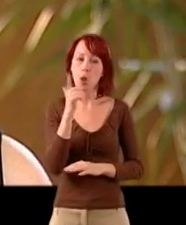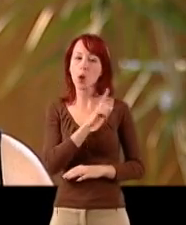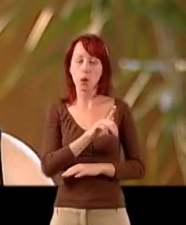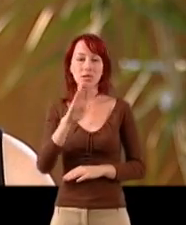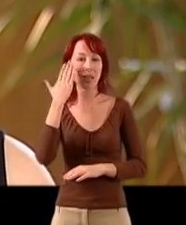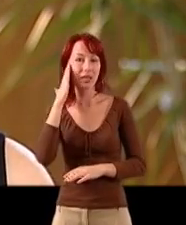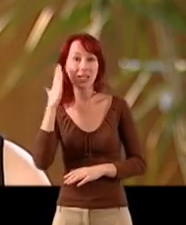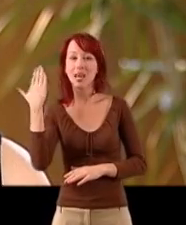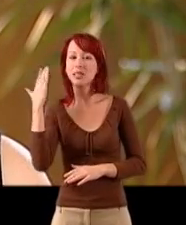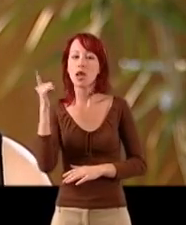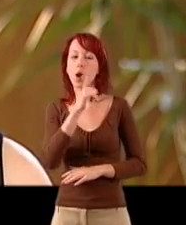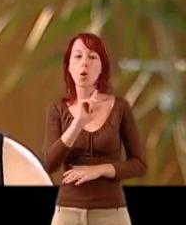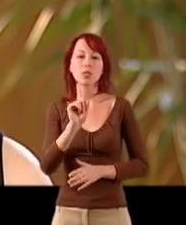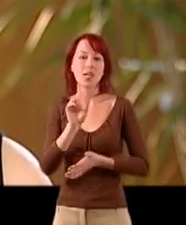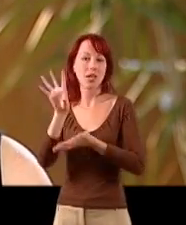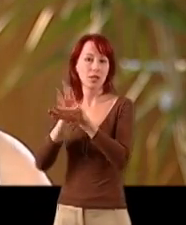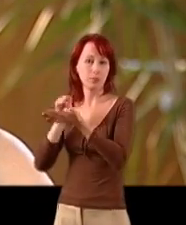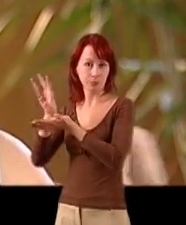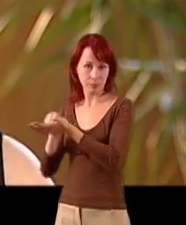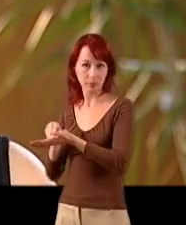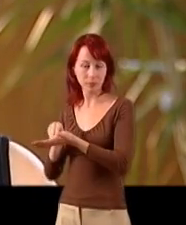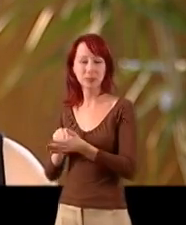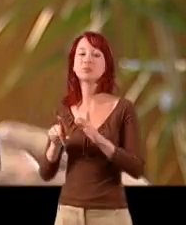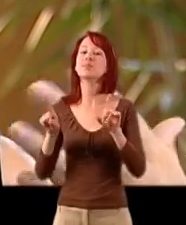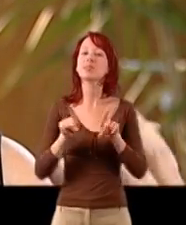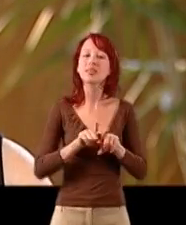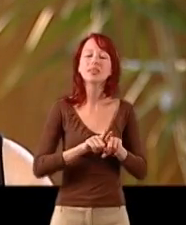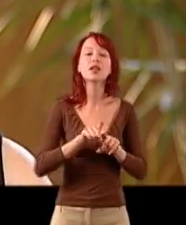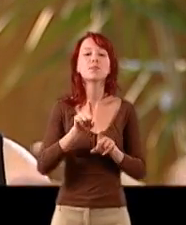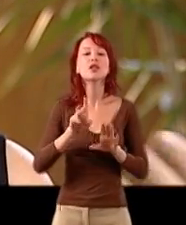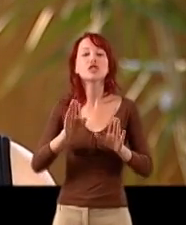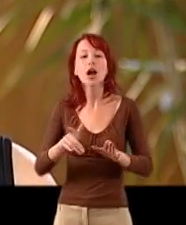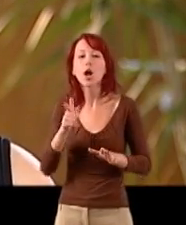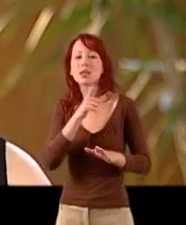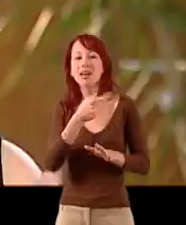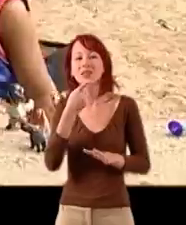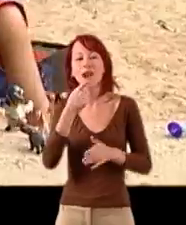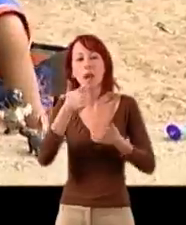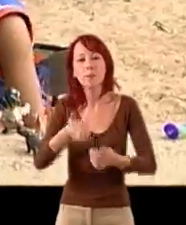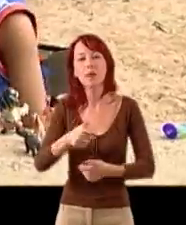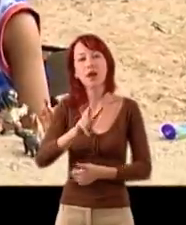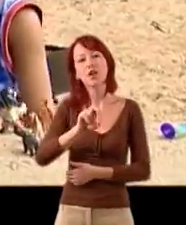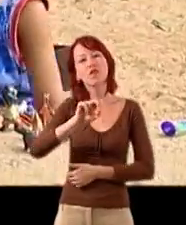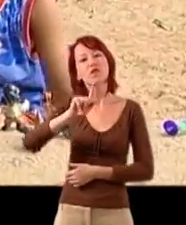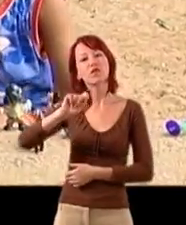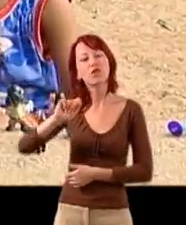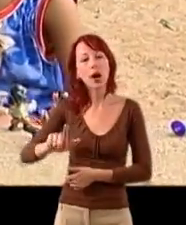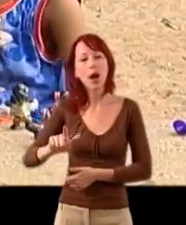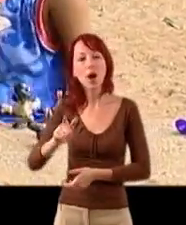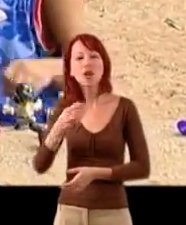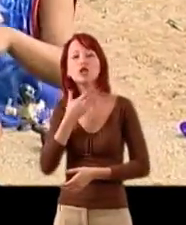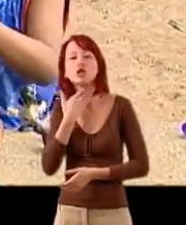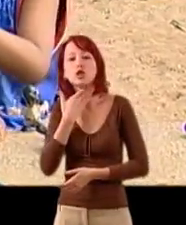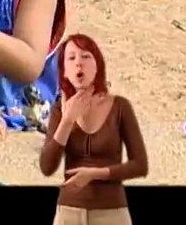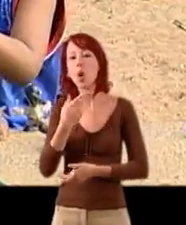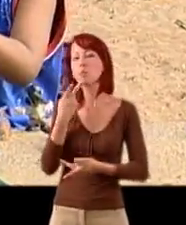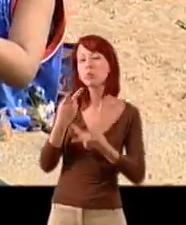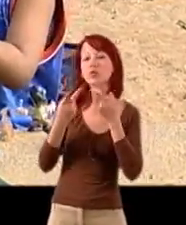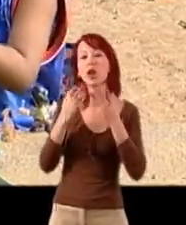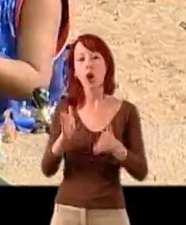anteriormente, ele não imitava esses padrões. Além da emissão, com melhor qualidade já das vogais, sons vocálicos, né, já tem